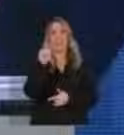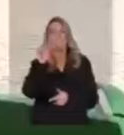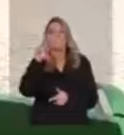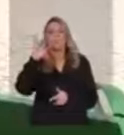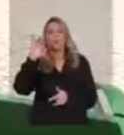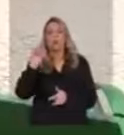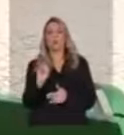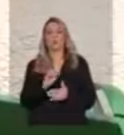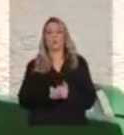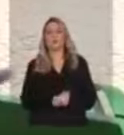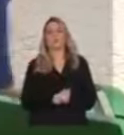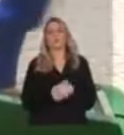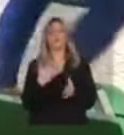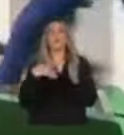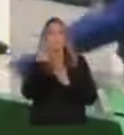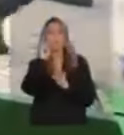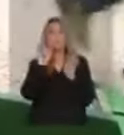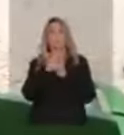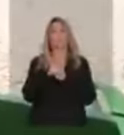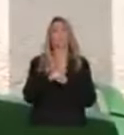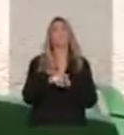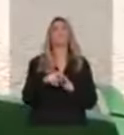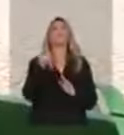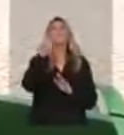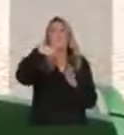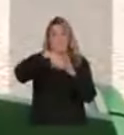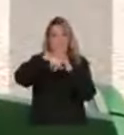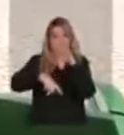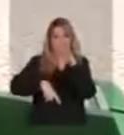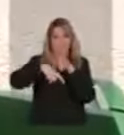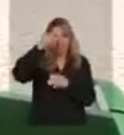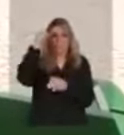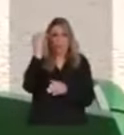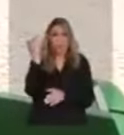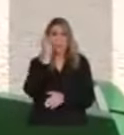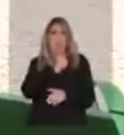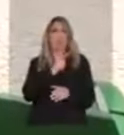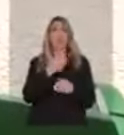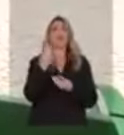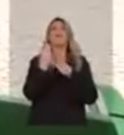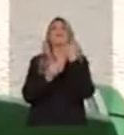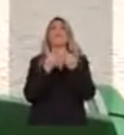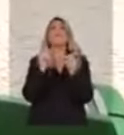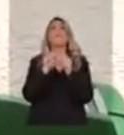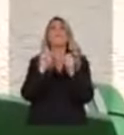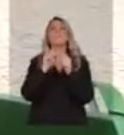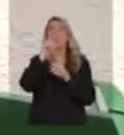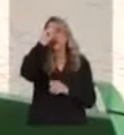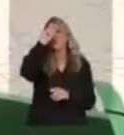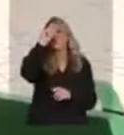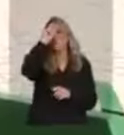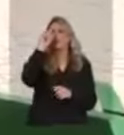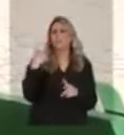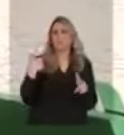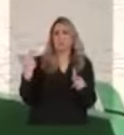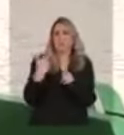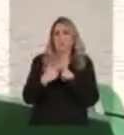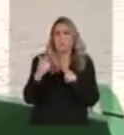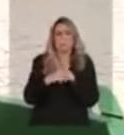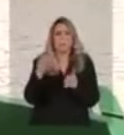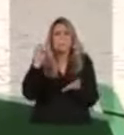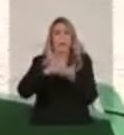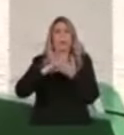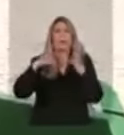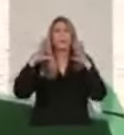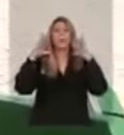a pergunta o que vocês vão fazer quando vocês ganhar nos hospitais que tá nessa crise tá faltando tudo